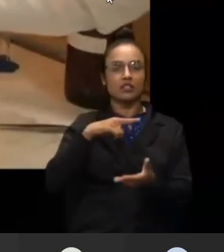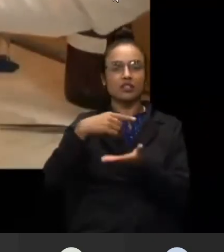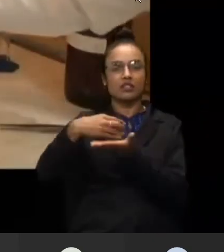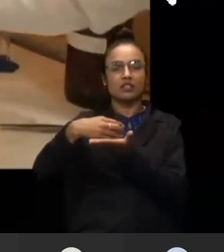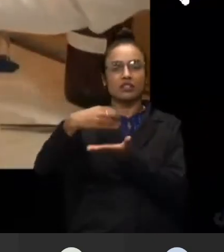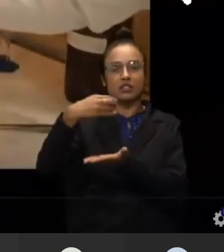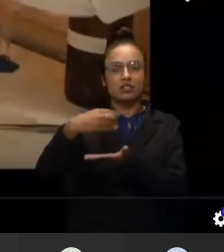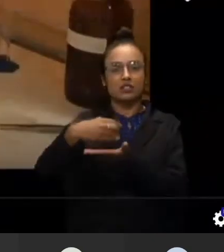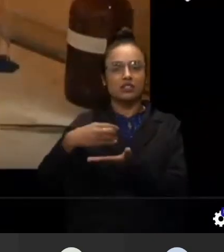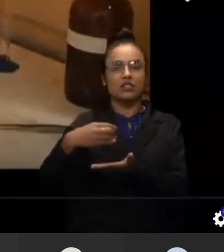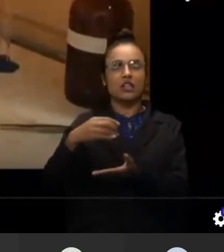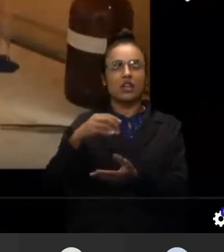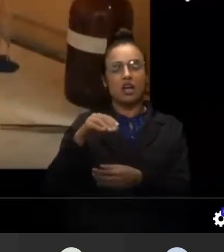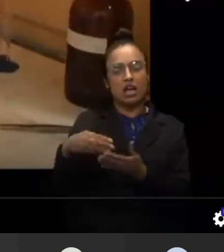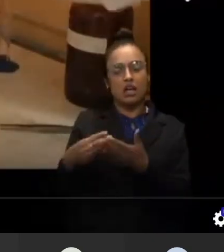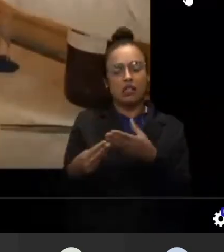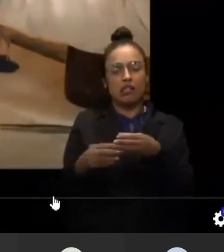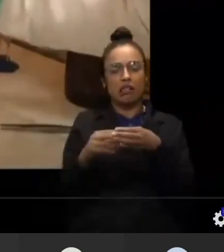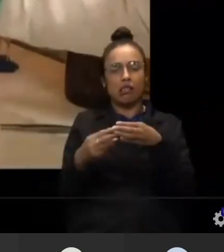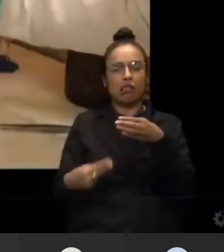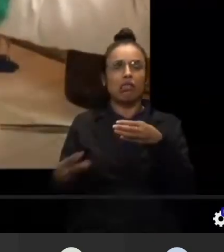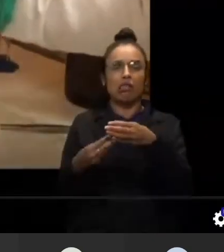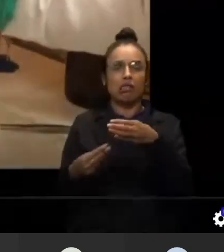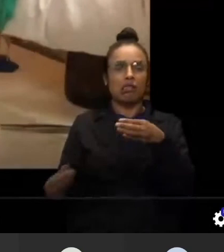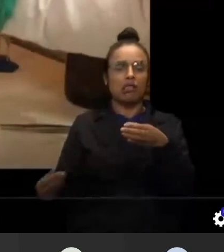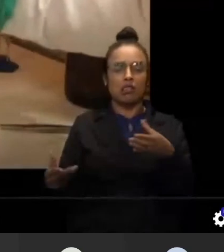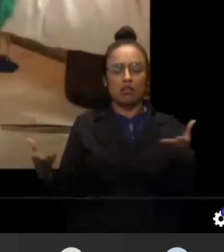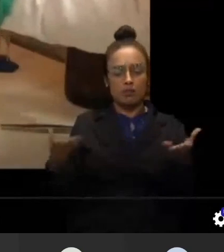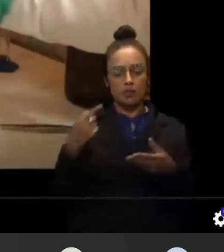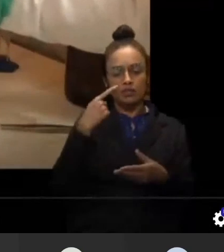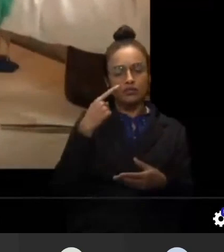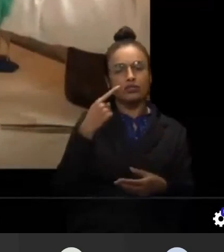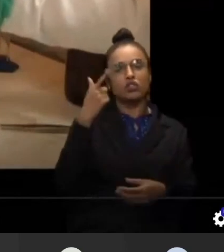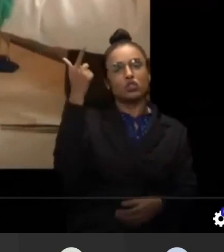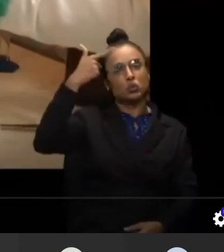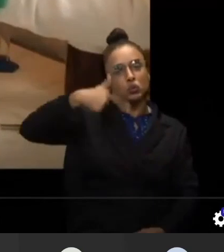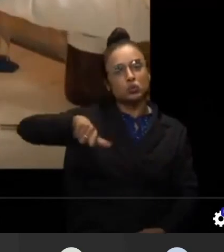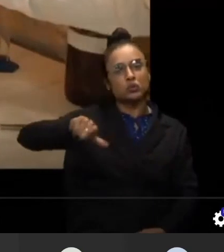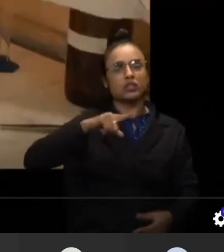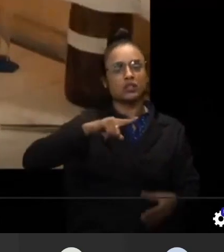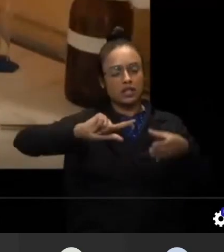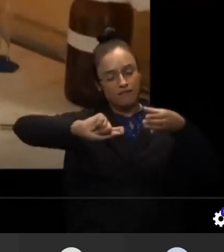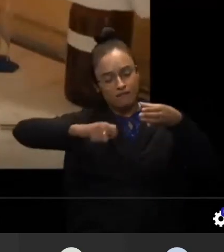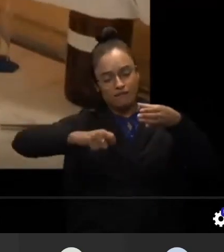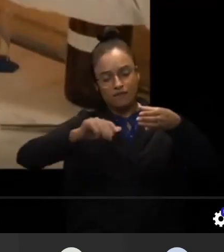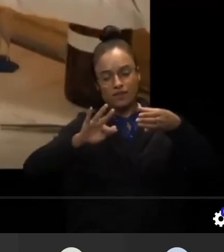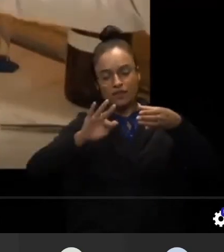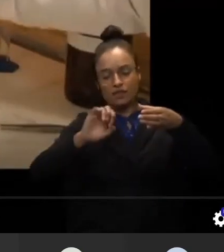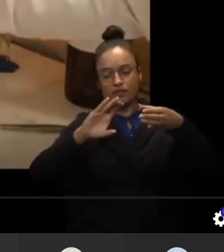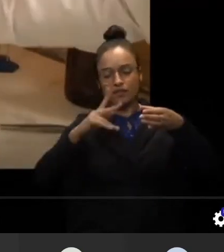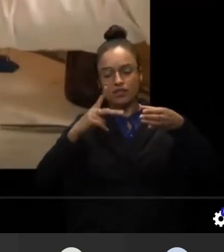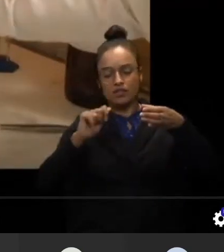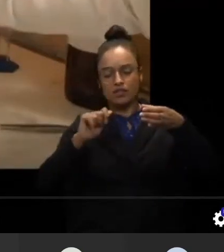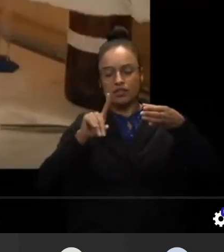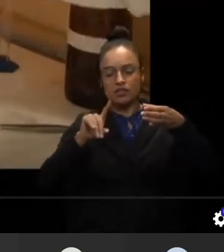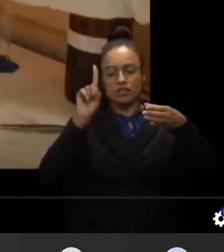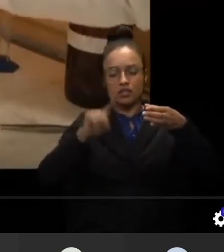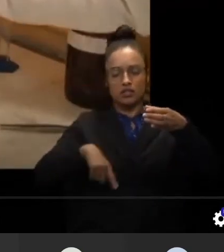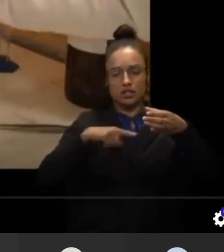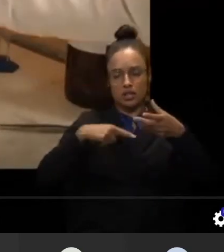organiza. Então, novamente, tem que estar fechado e é necessário retirar a